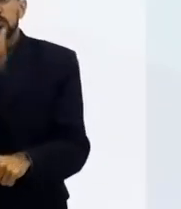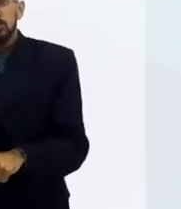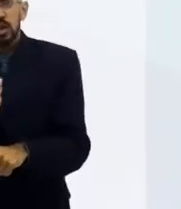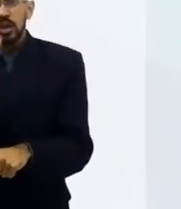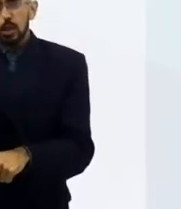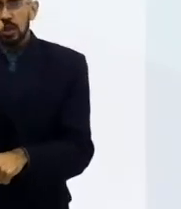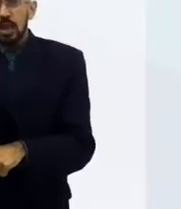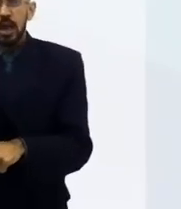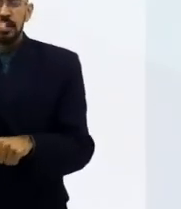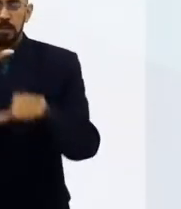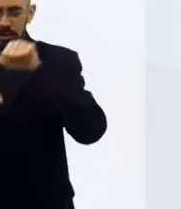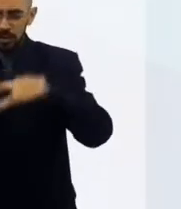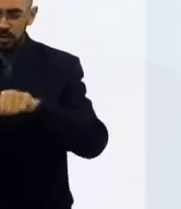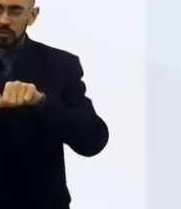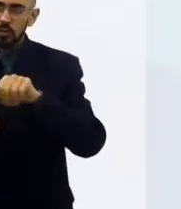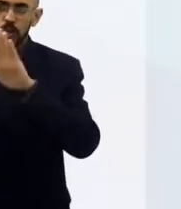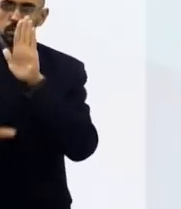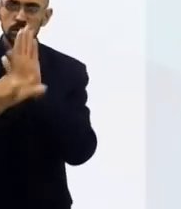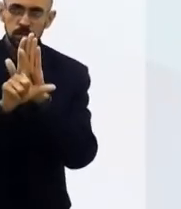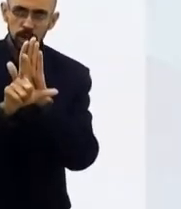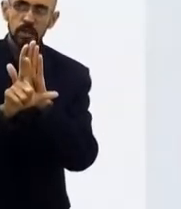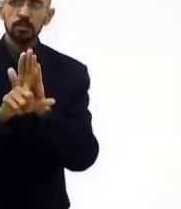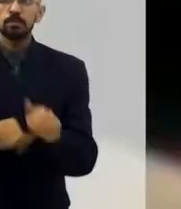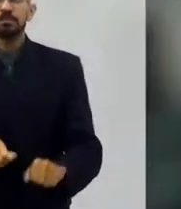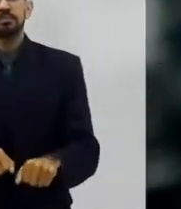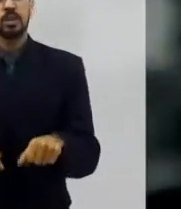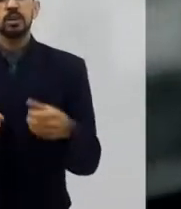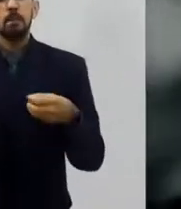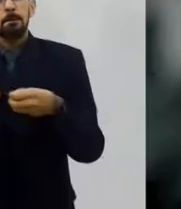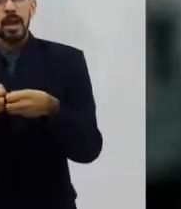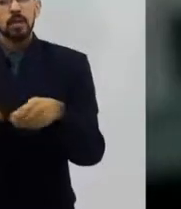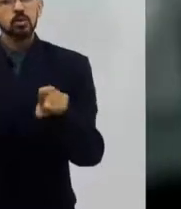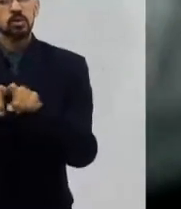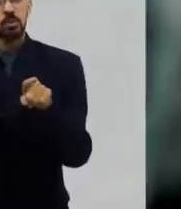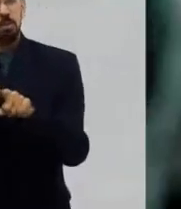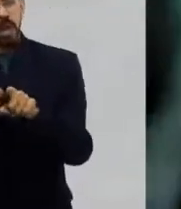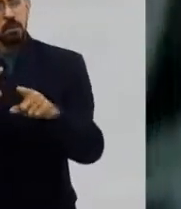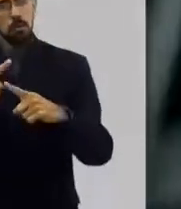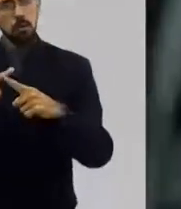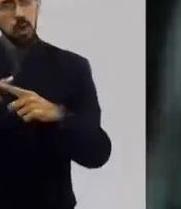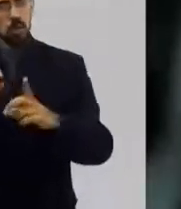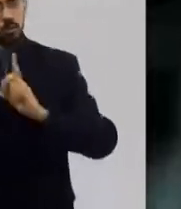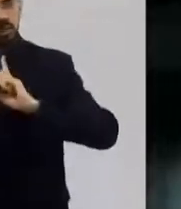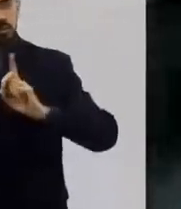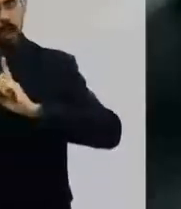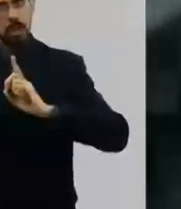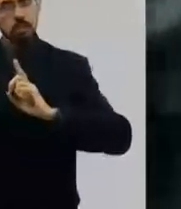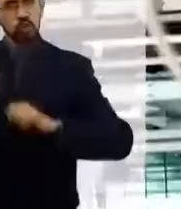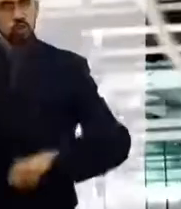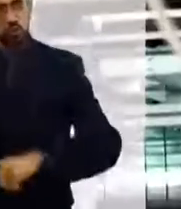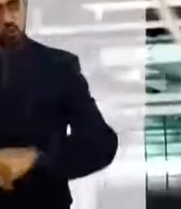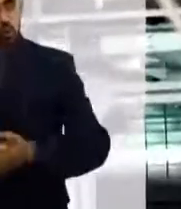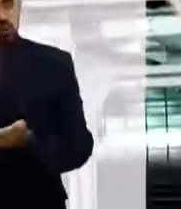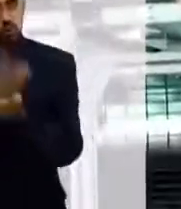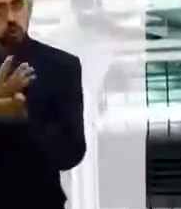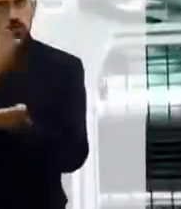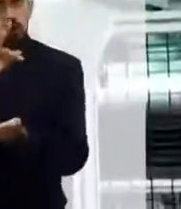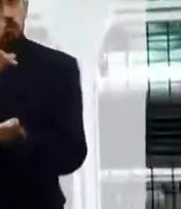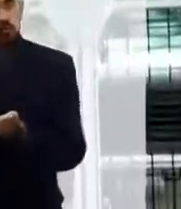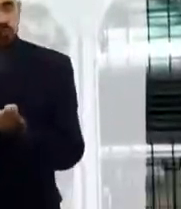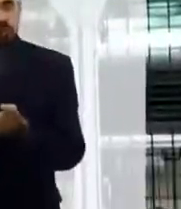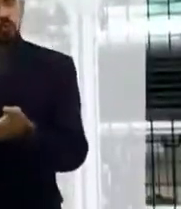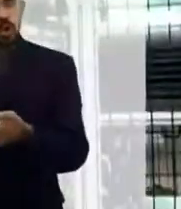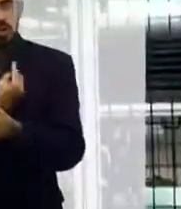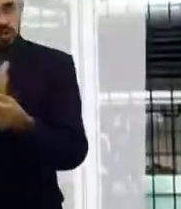sugerir ideias para serem transformadas em lei. Está mais perto porque o debate de soluções para o futuro da